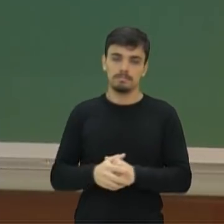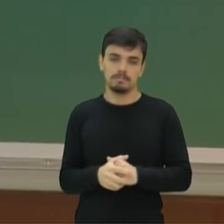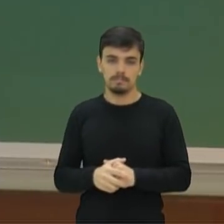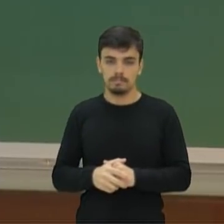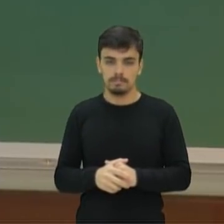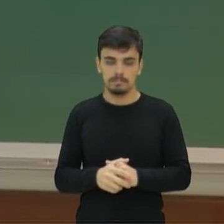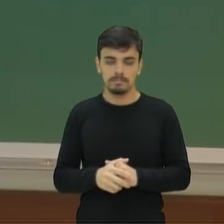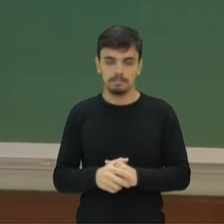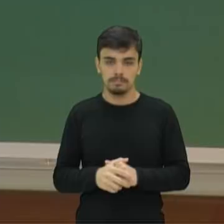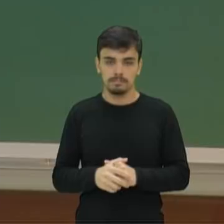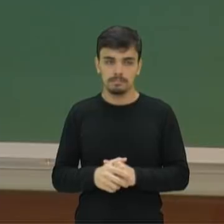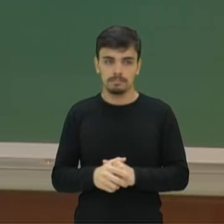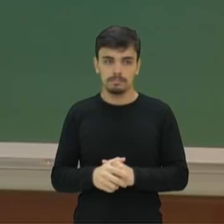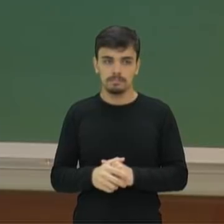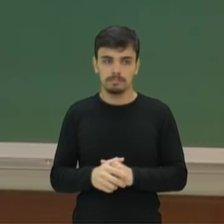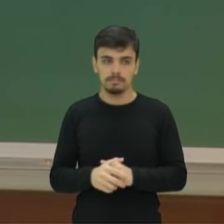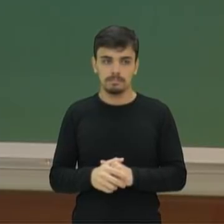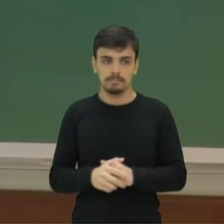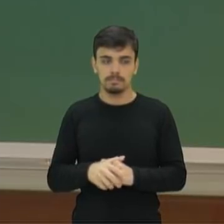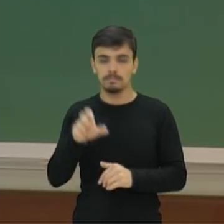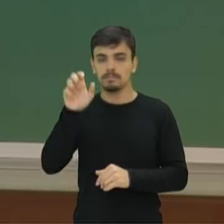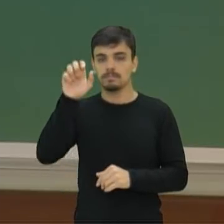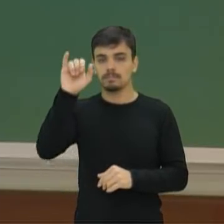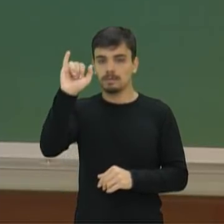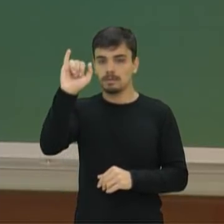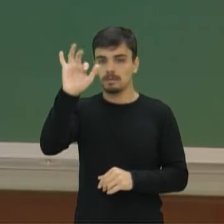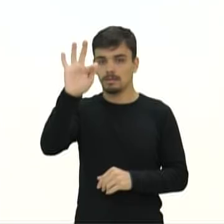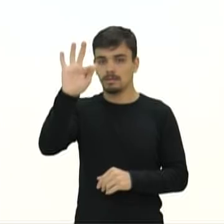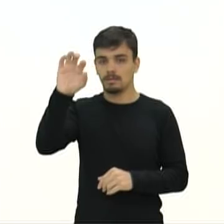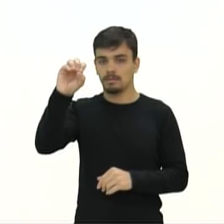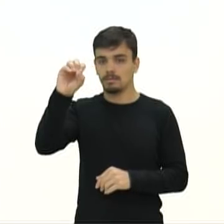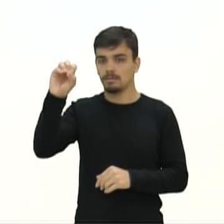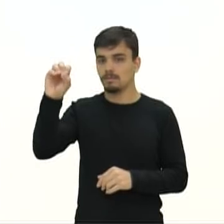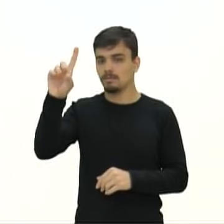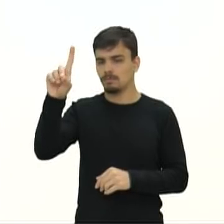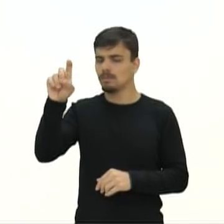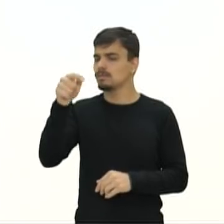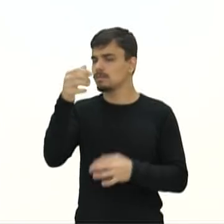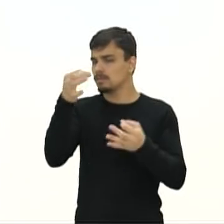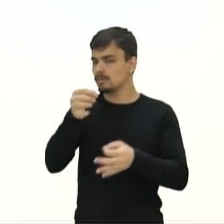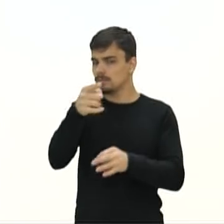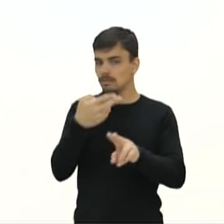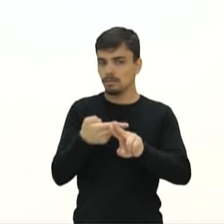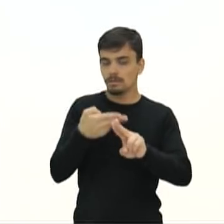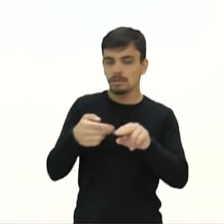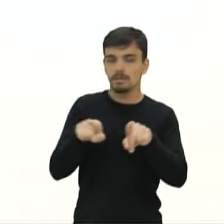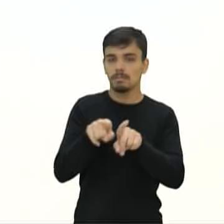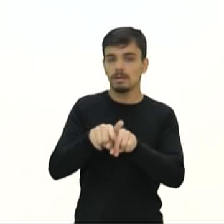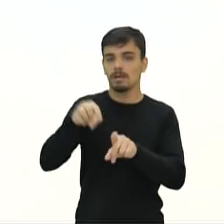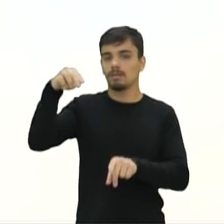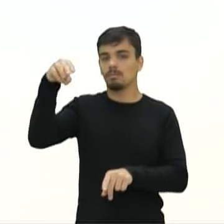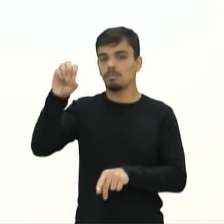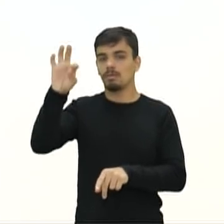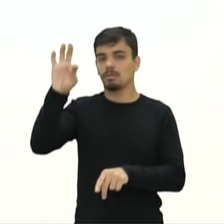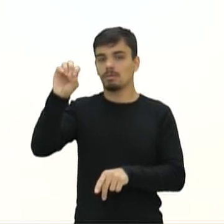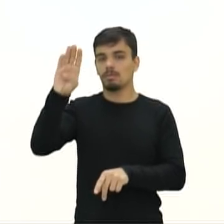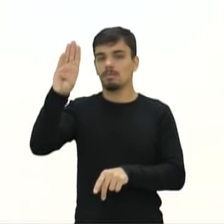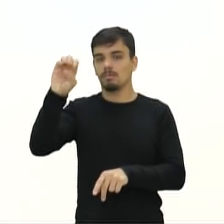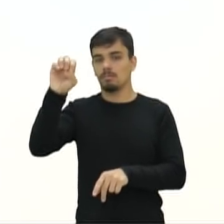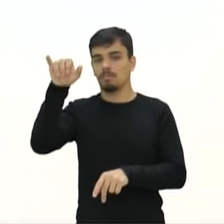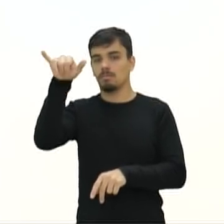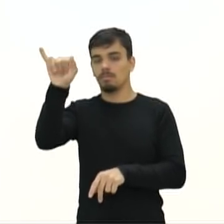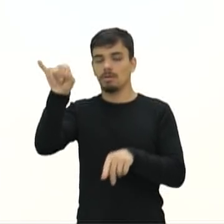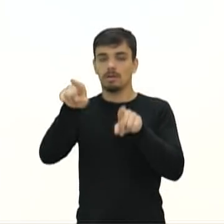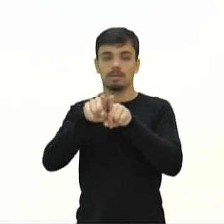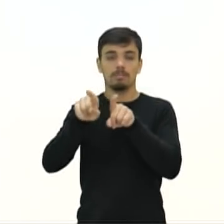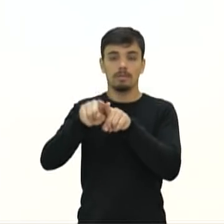eletrônica. Vou mandar um e-mail. iFood, com certeza você deve estar usando. Motoboy.